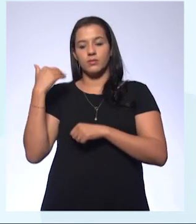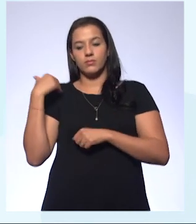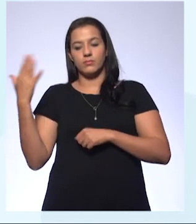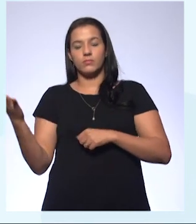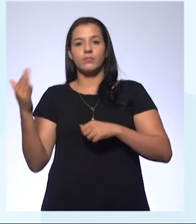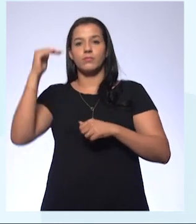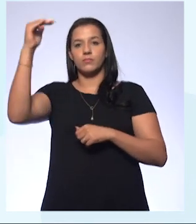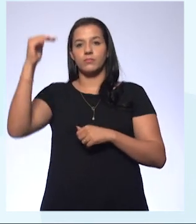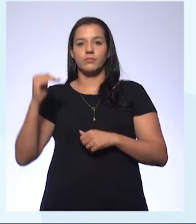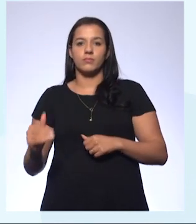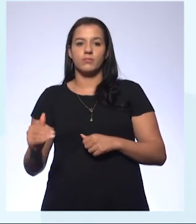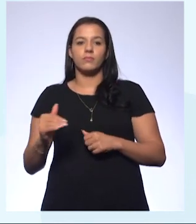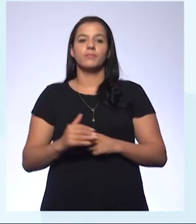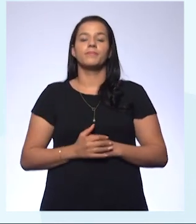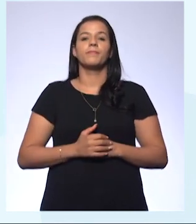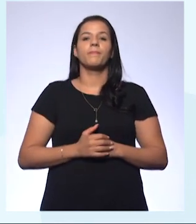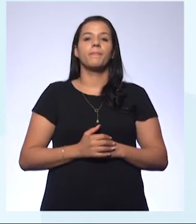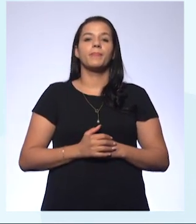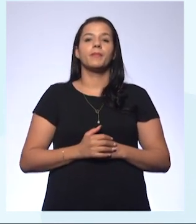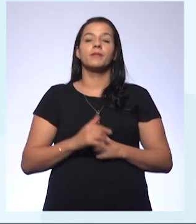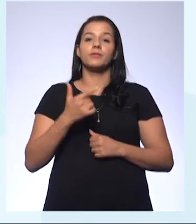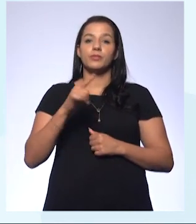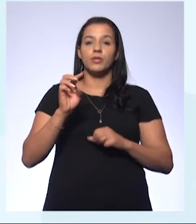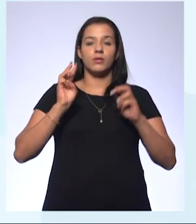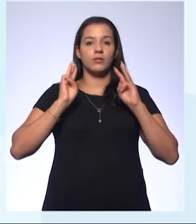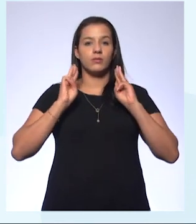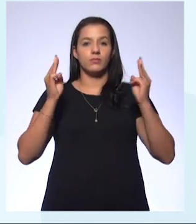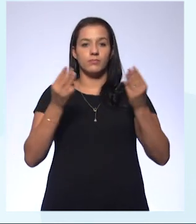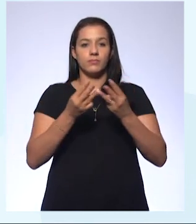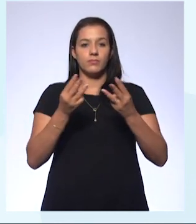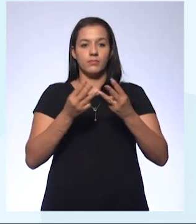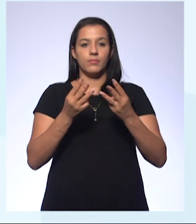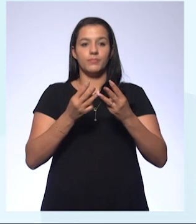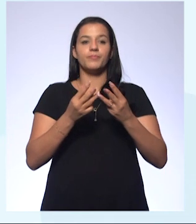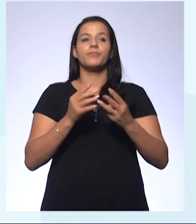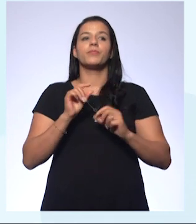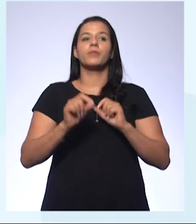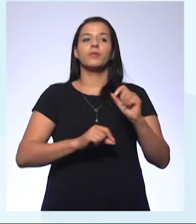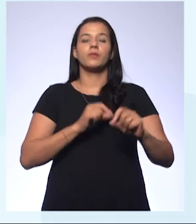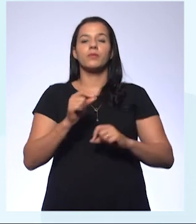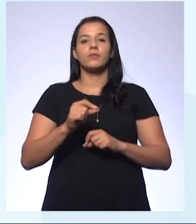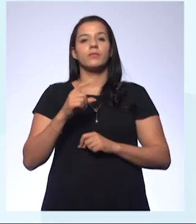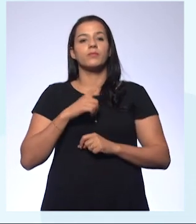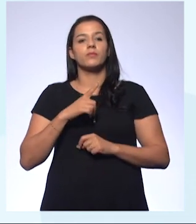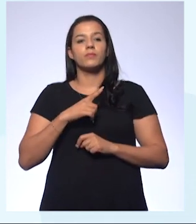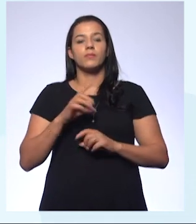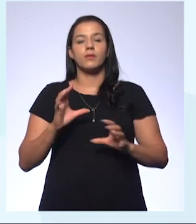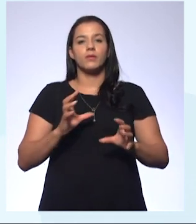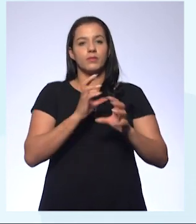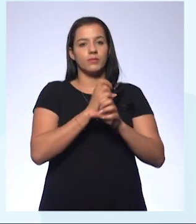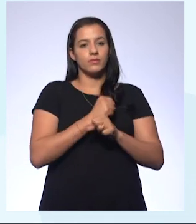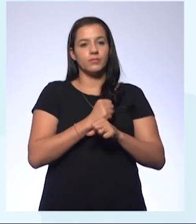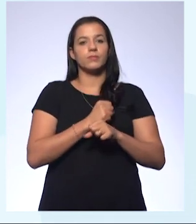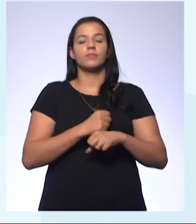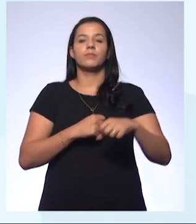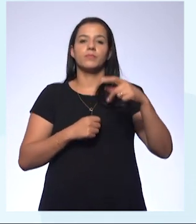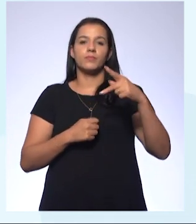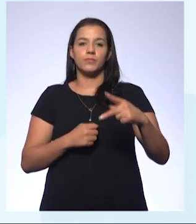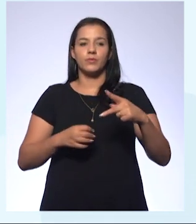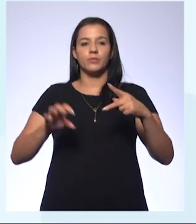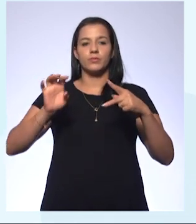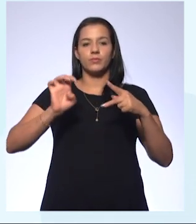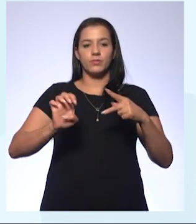tem o seu número atômico. E quem é o número atômico? É o número de prótons. Então, na tabela periódica, os elementos estão divididos de acordo com o número atômico,